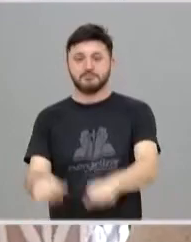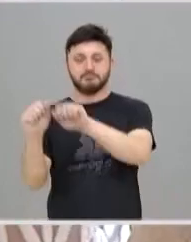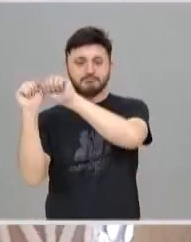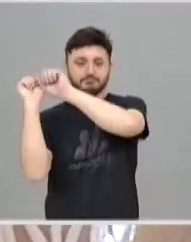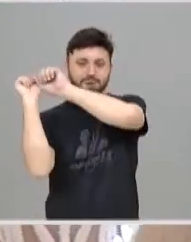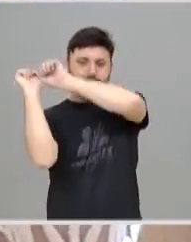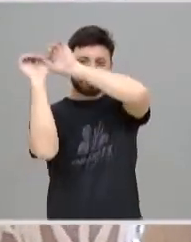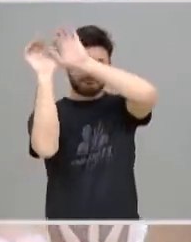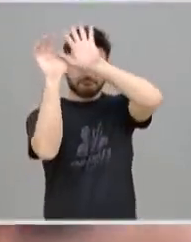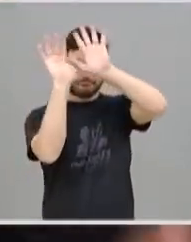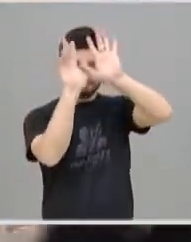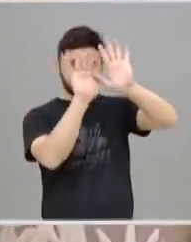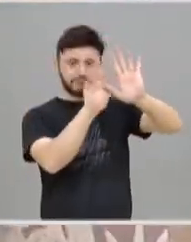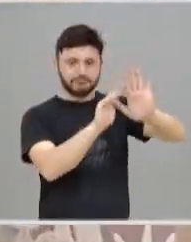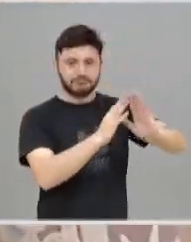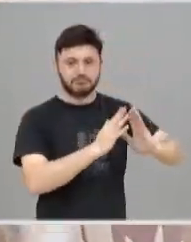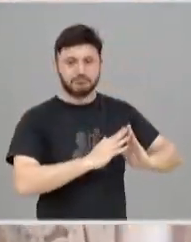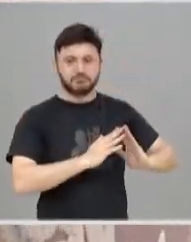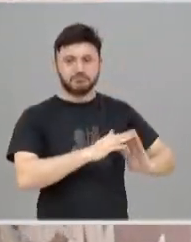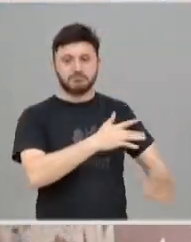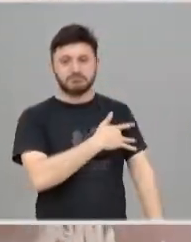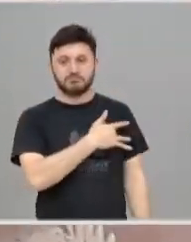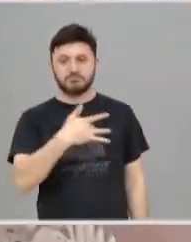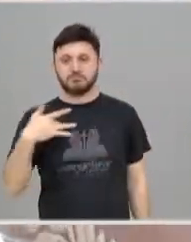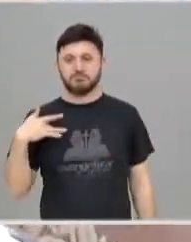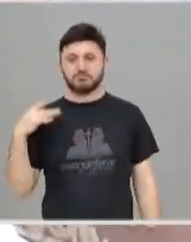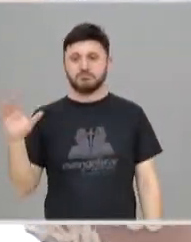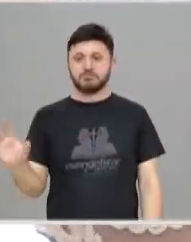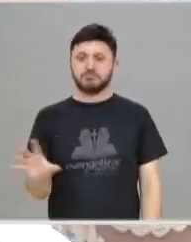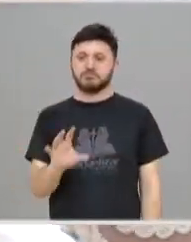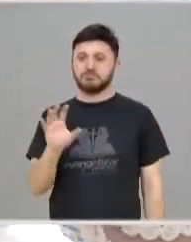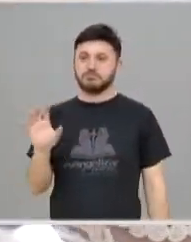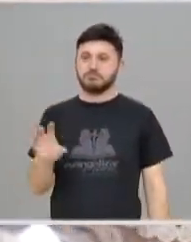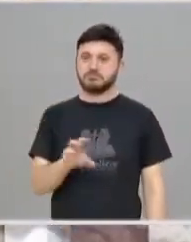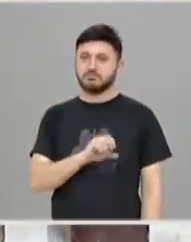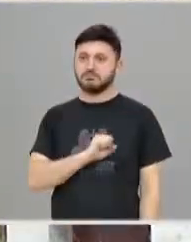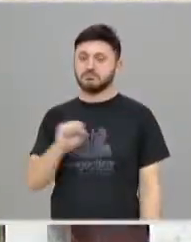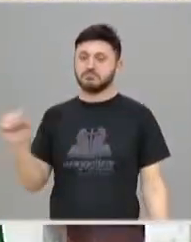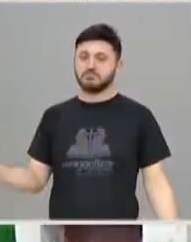abençoai o seu lar com saúde, amor e